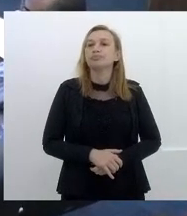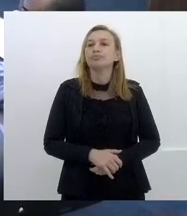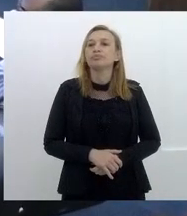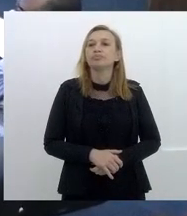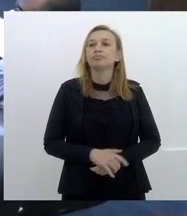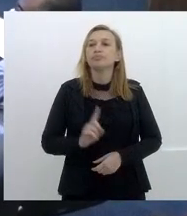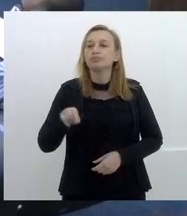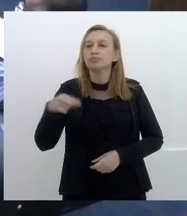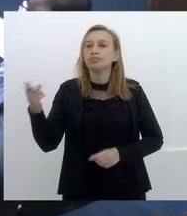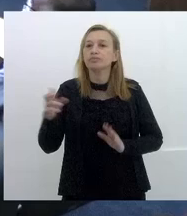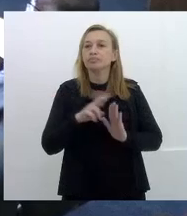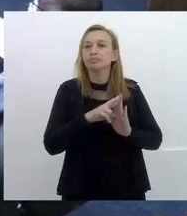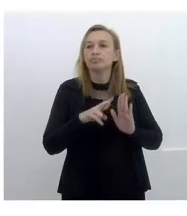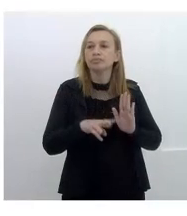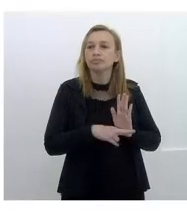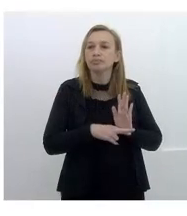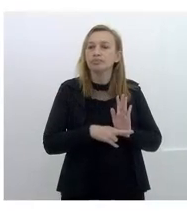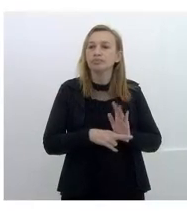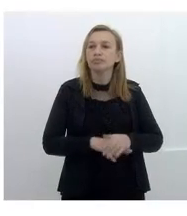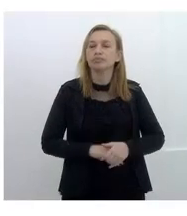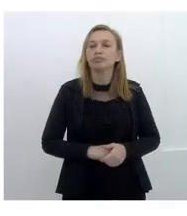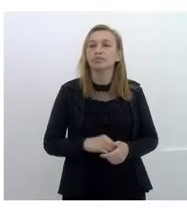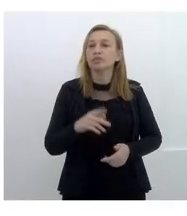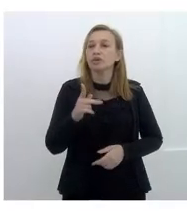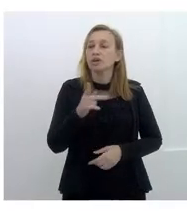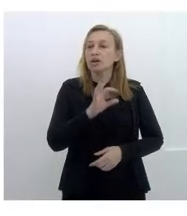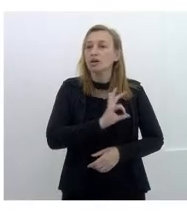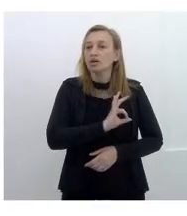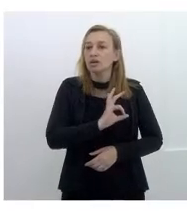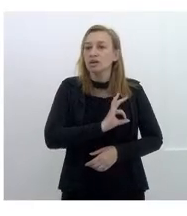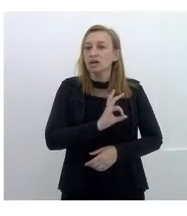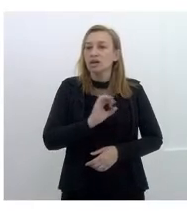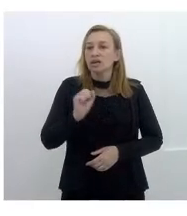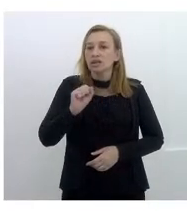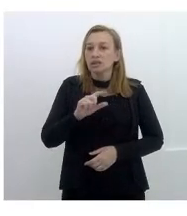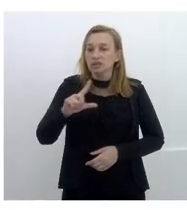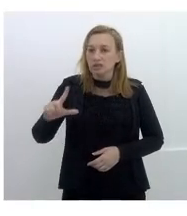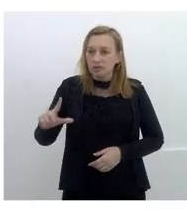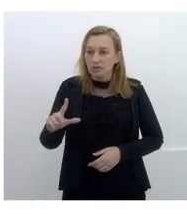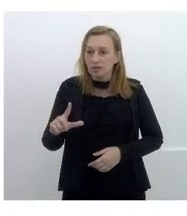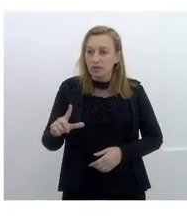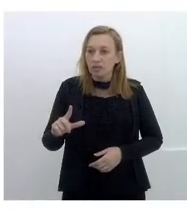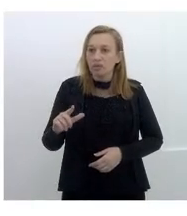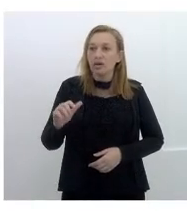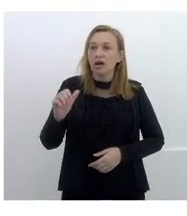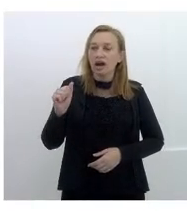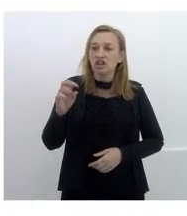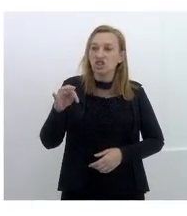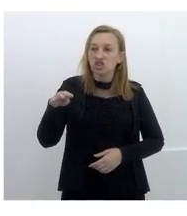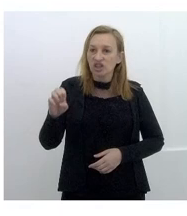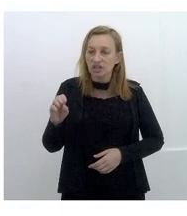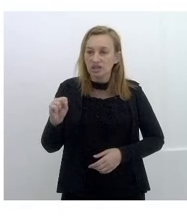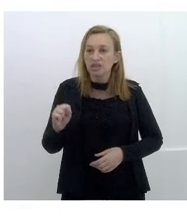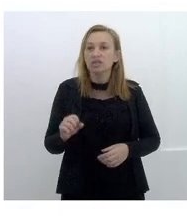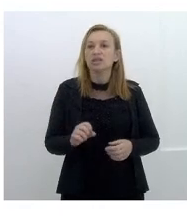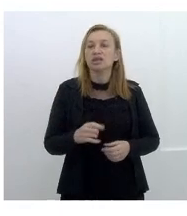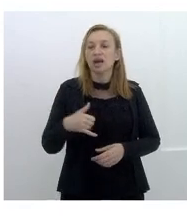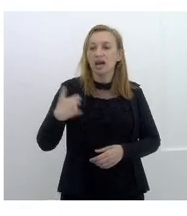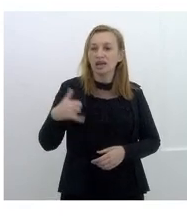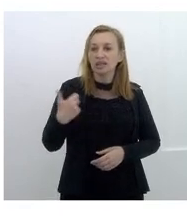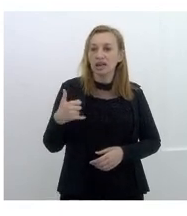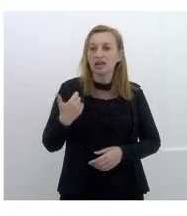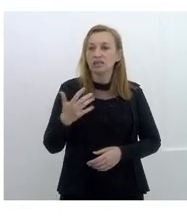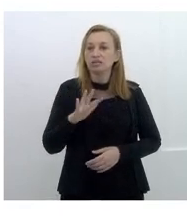próxima regra de transição é a dos policiais civis penais e a gente né A idade mínima exigida